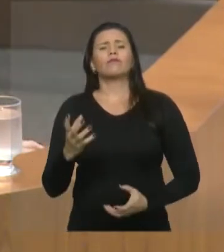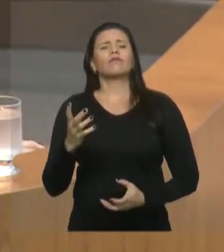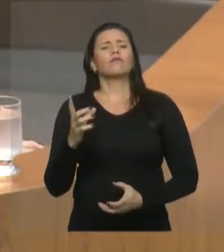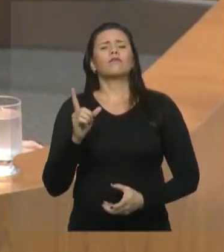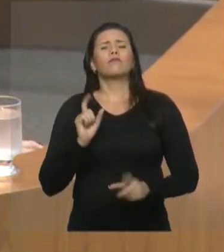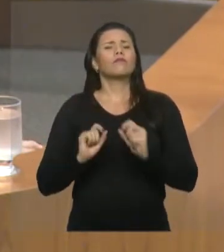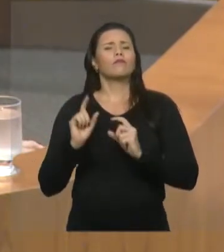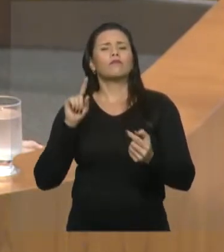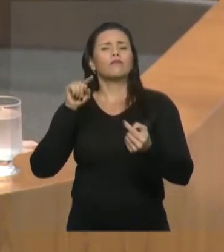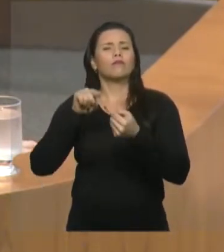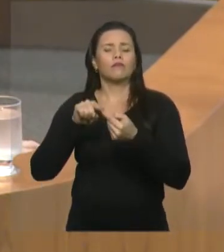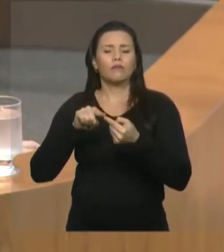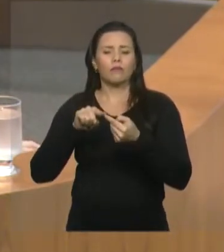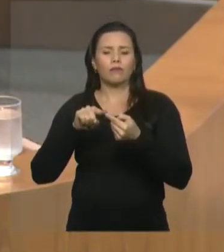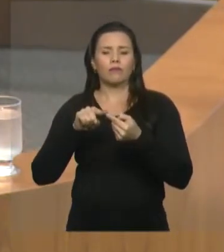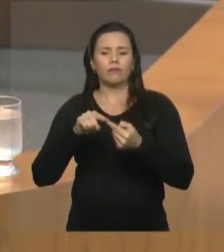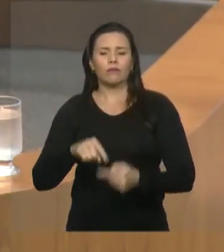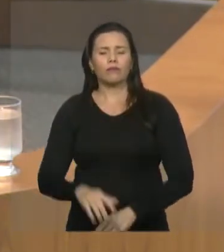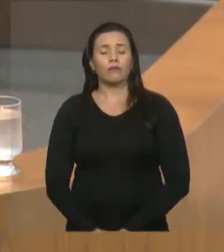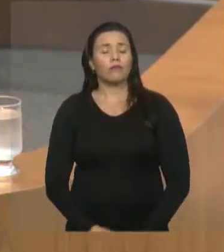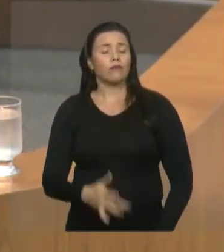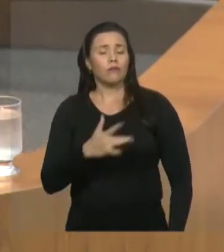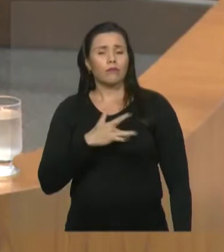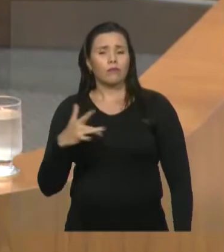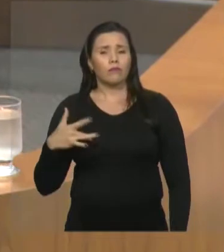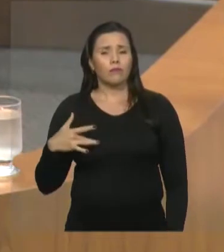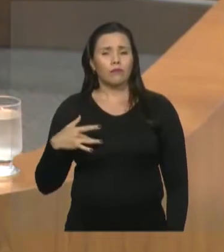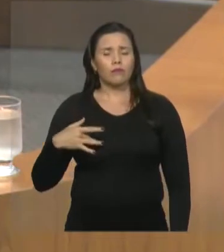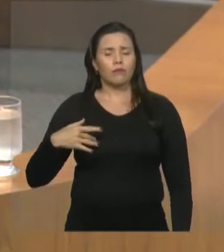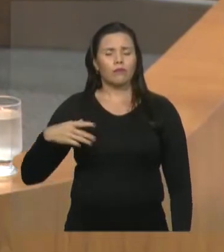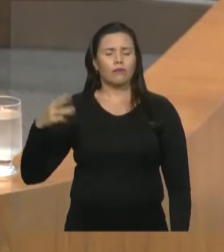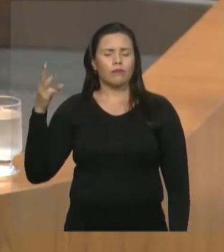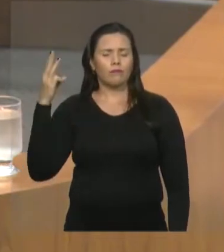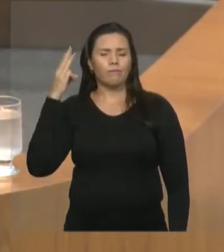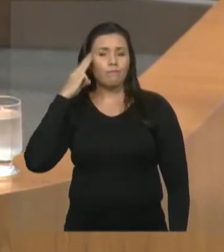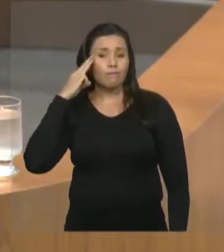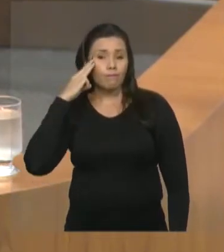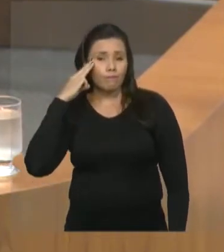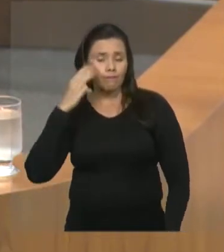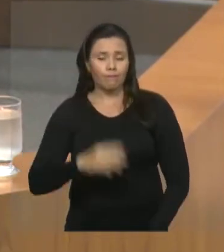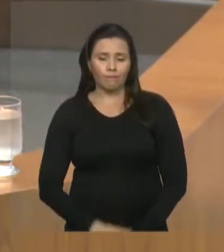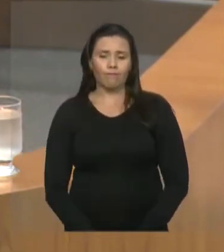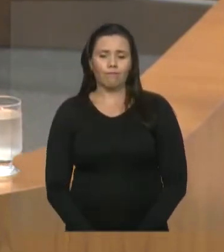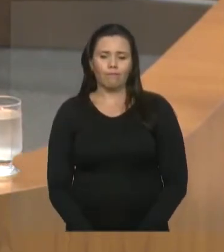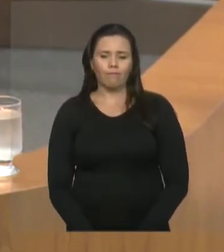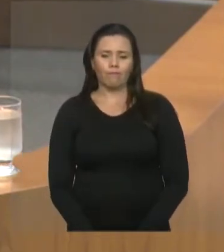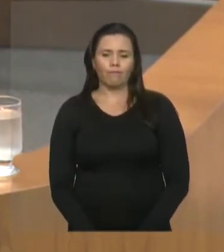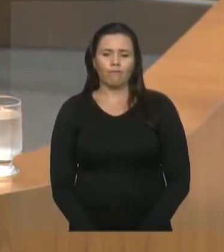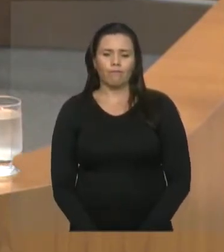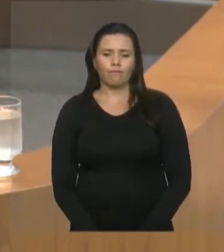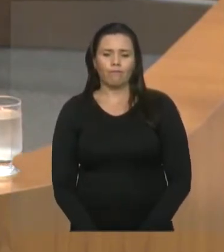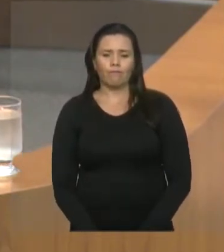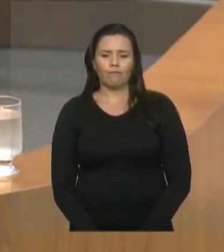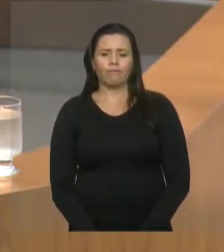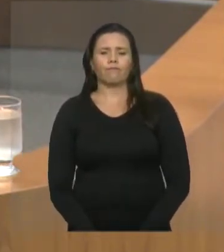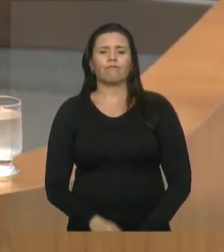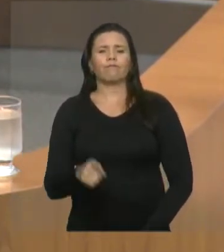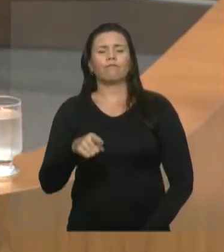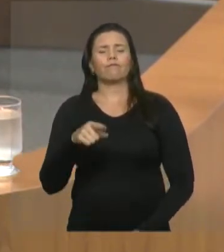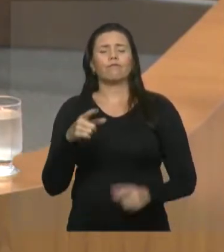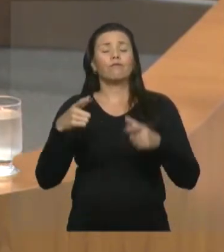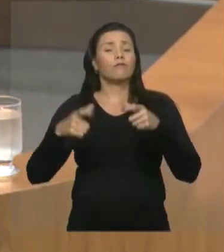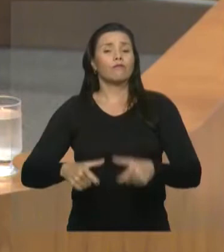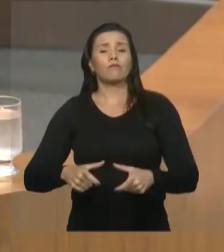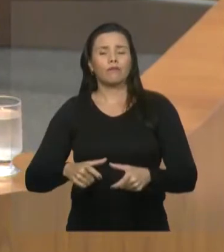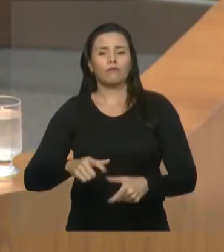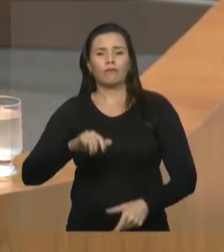itinerante. E nesse sábado nós vamos fazer um grande evento, aonde vai ser no Itaquibacanga,